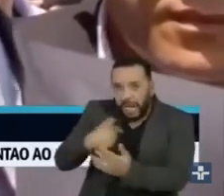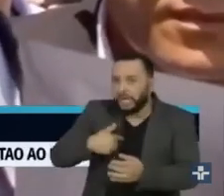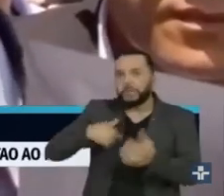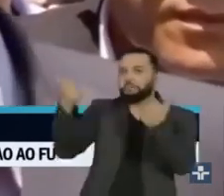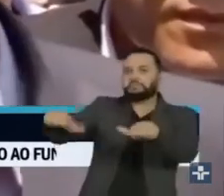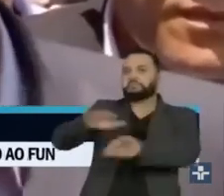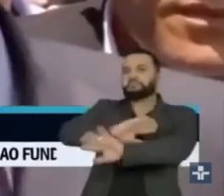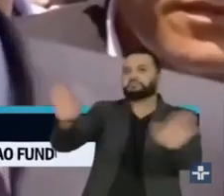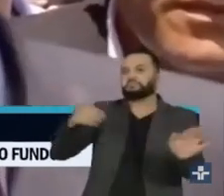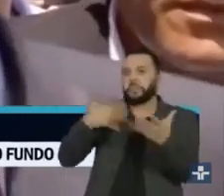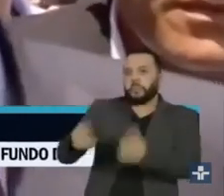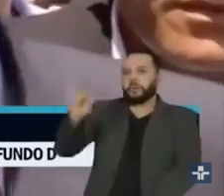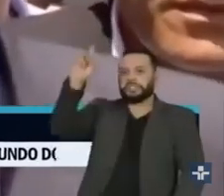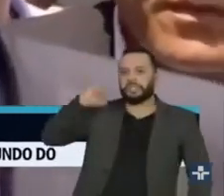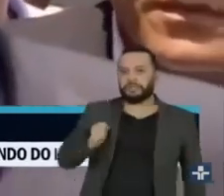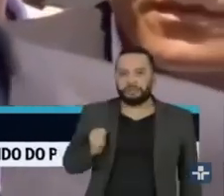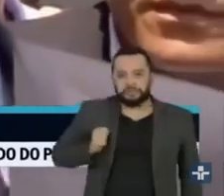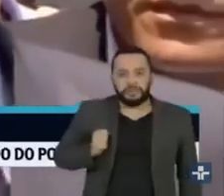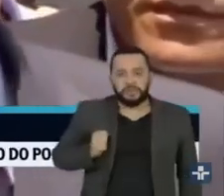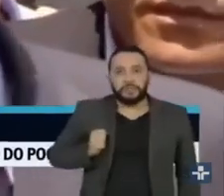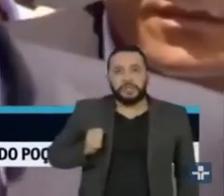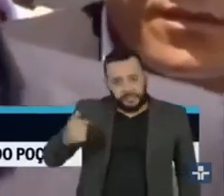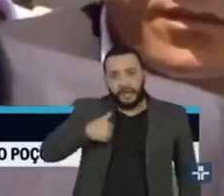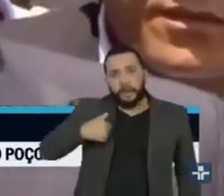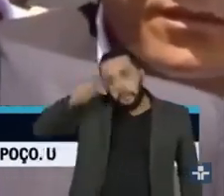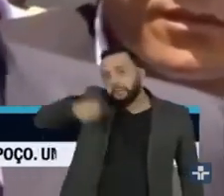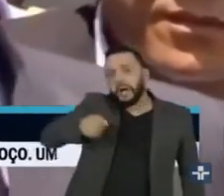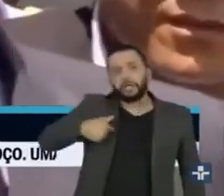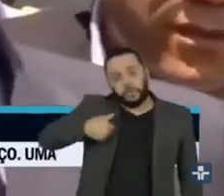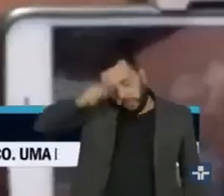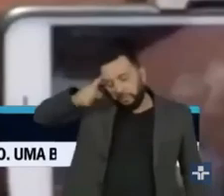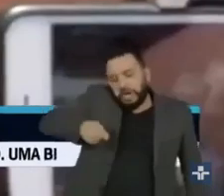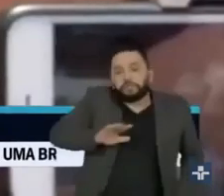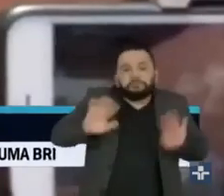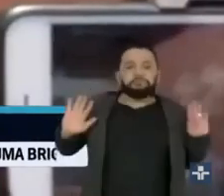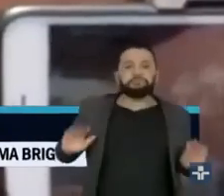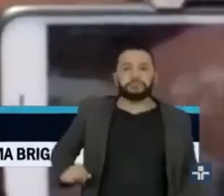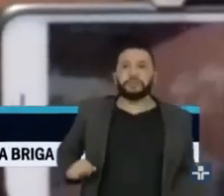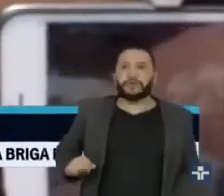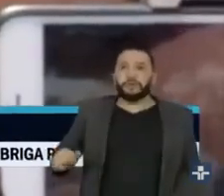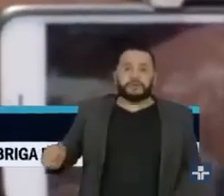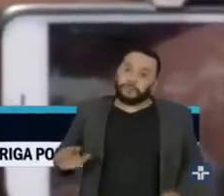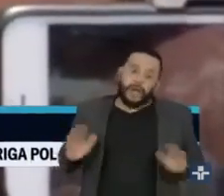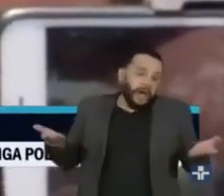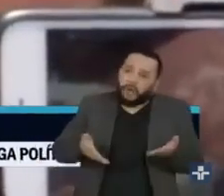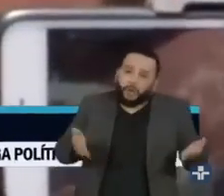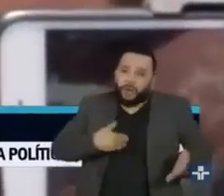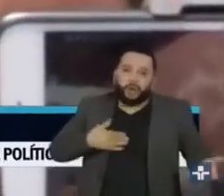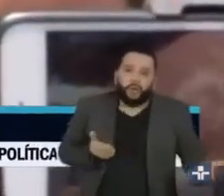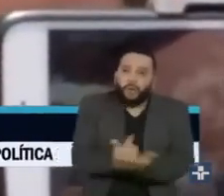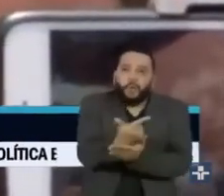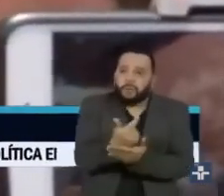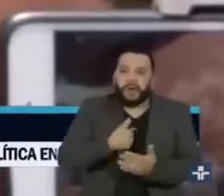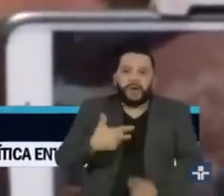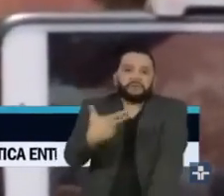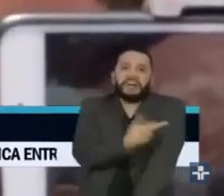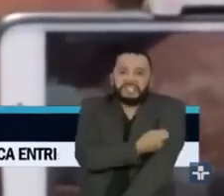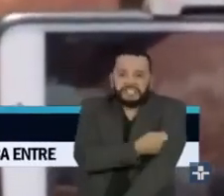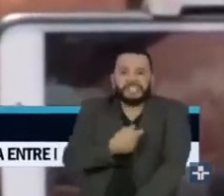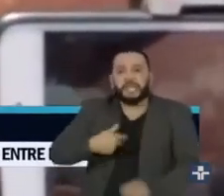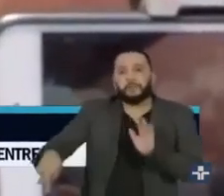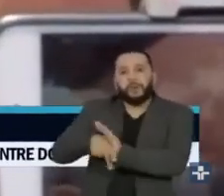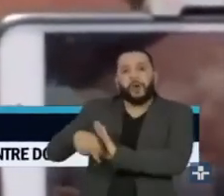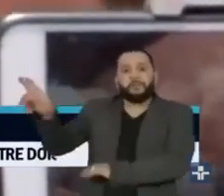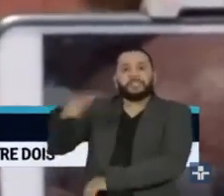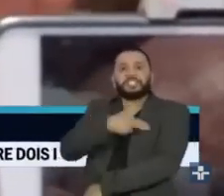mandei cancelar, se ele assinou, já mandei cancelar, por exemplo, sou eu, não abro mão da minha autoridade. Nada será despendido agora para comprarmos uma vacina